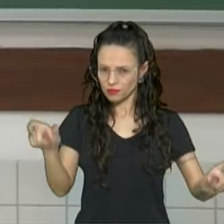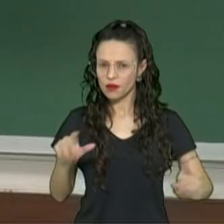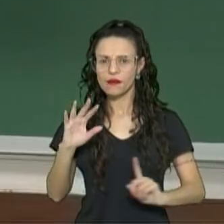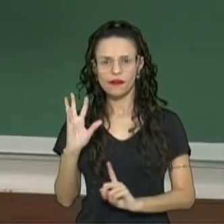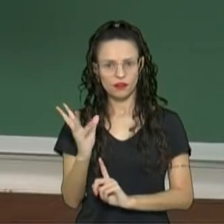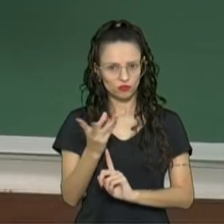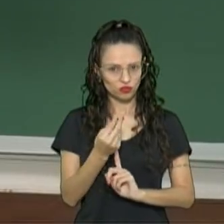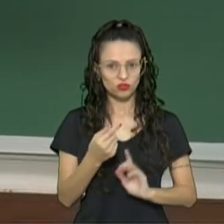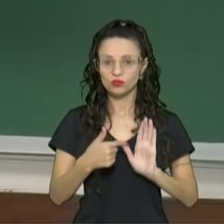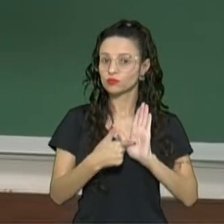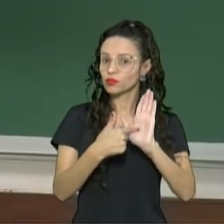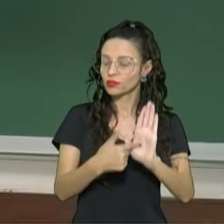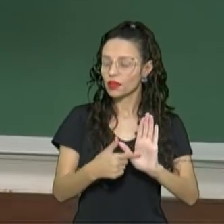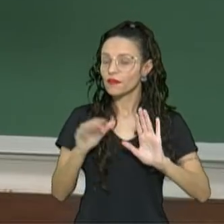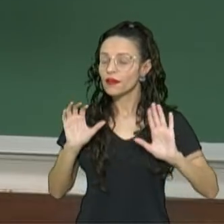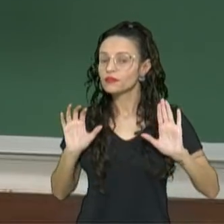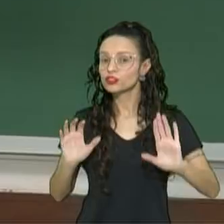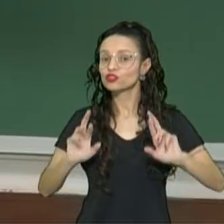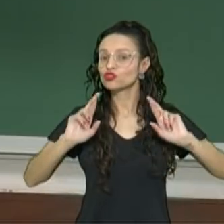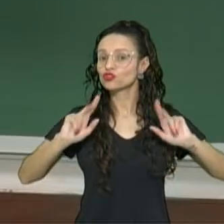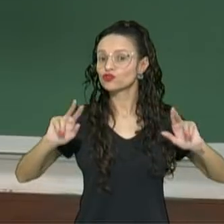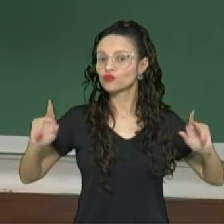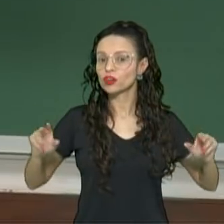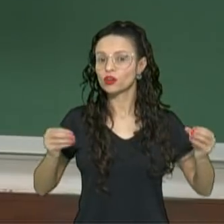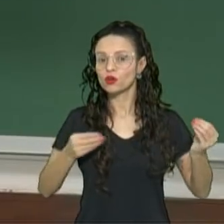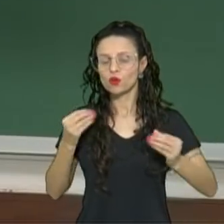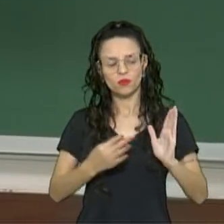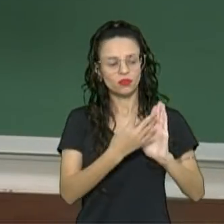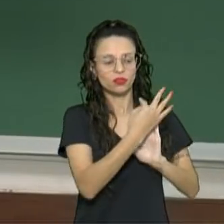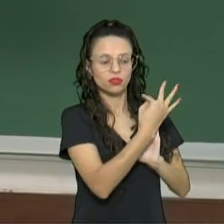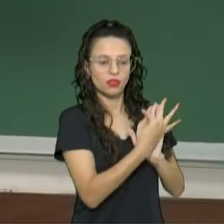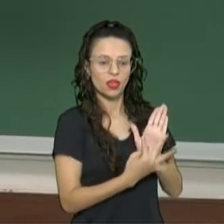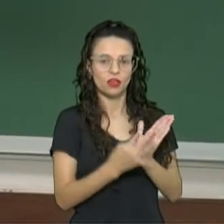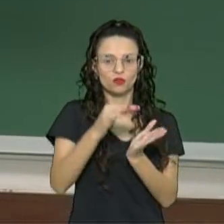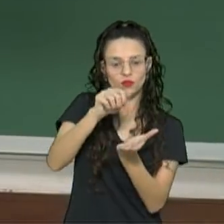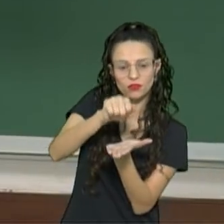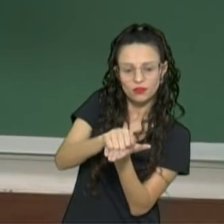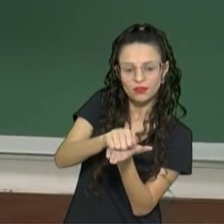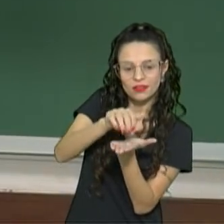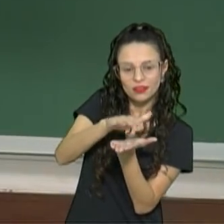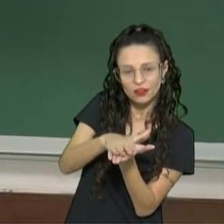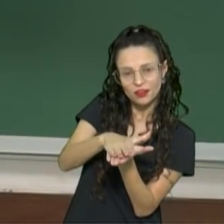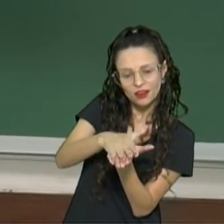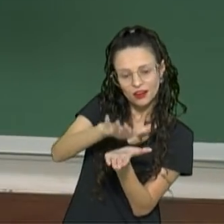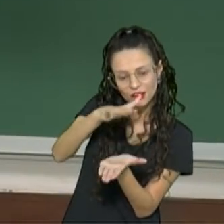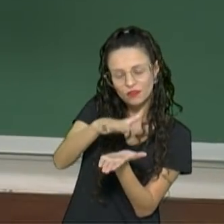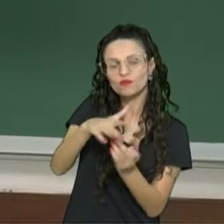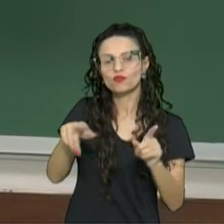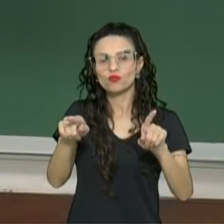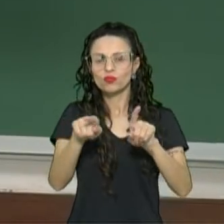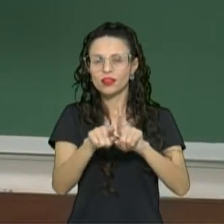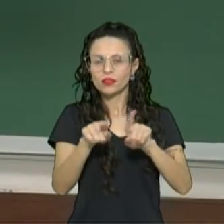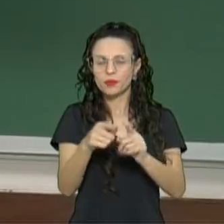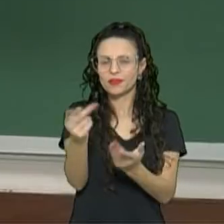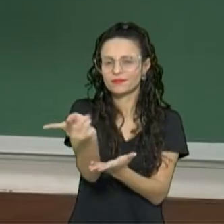que representavam de forma diferente, através de textos, gravuras, tapeçarias,